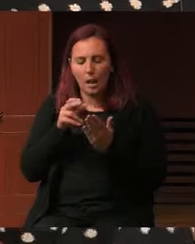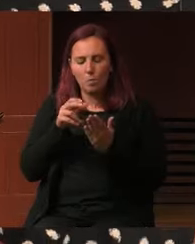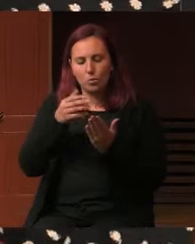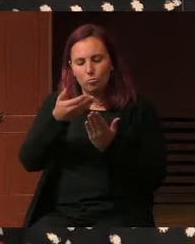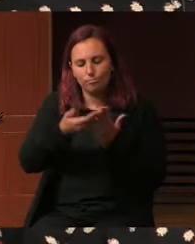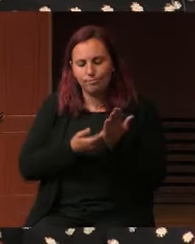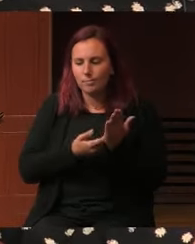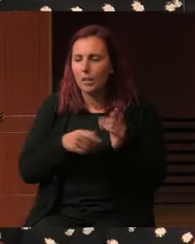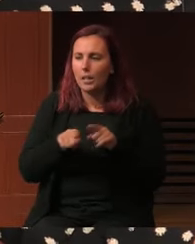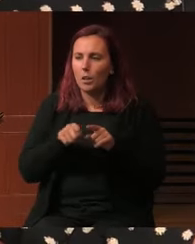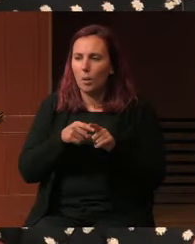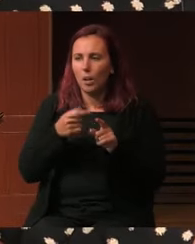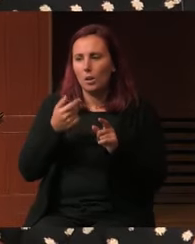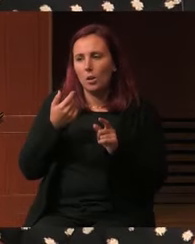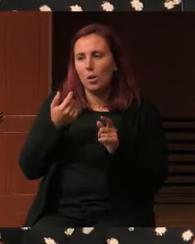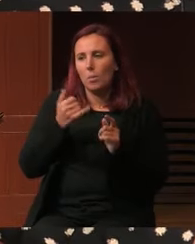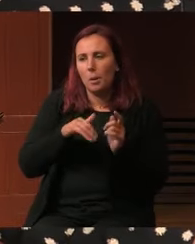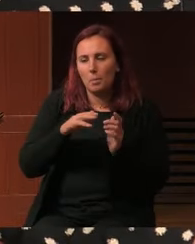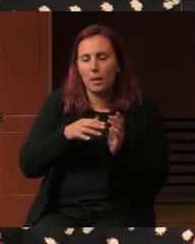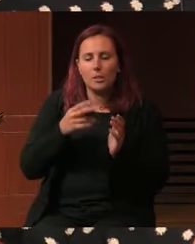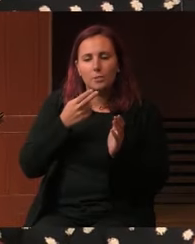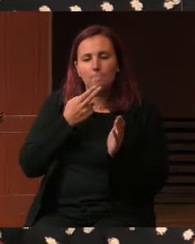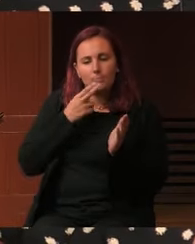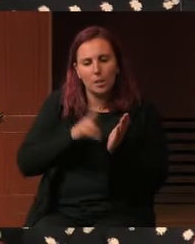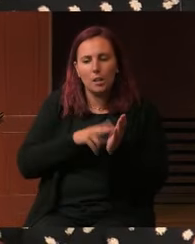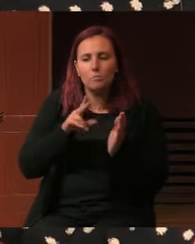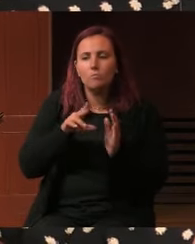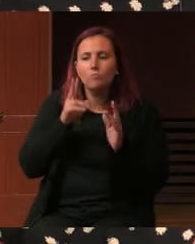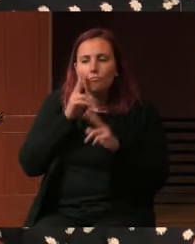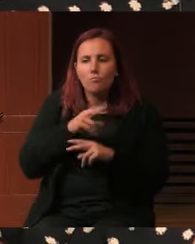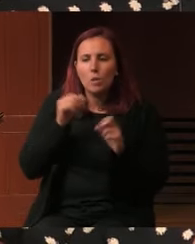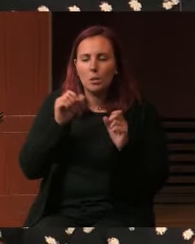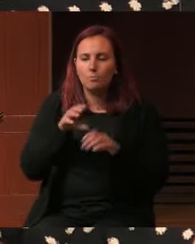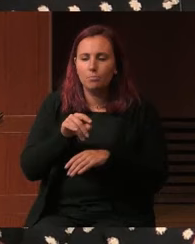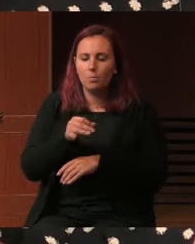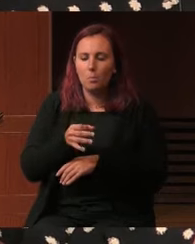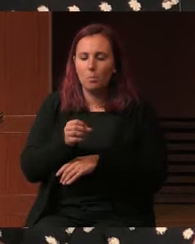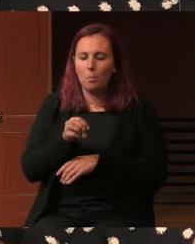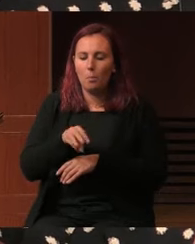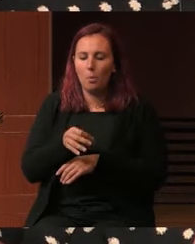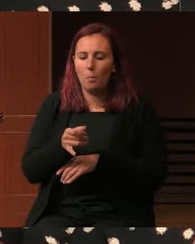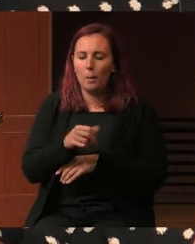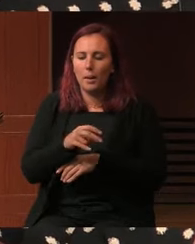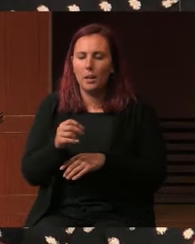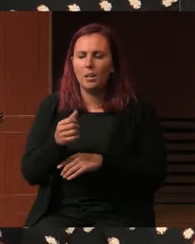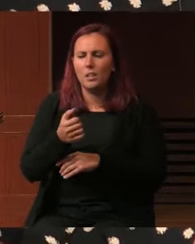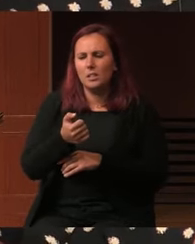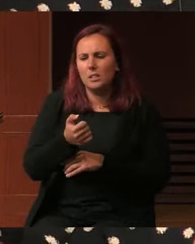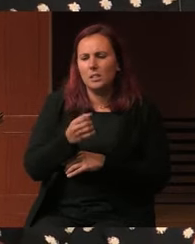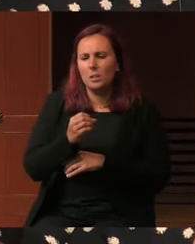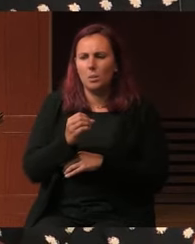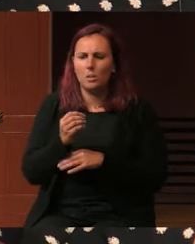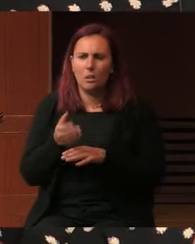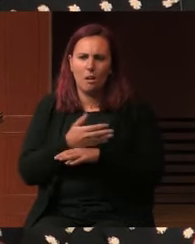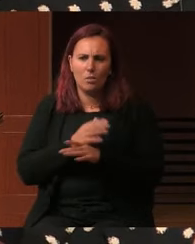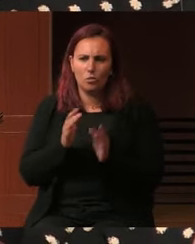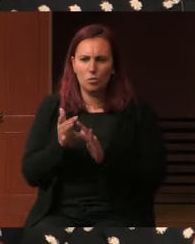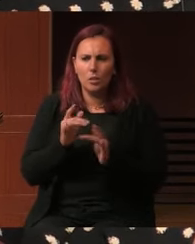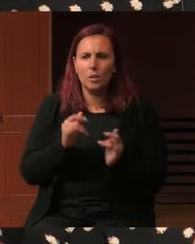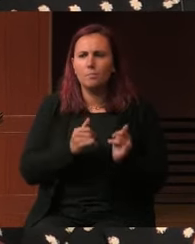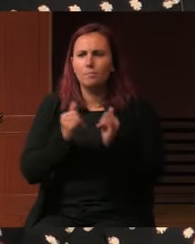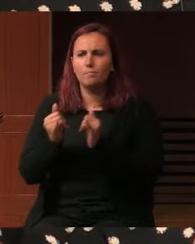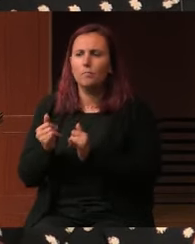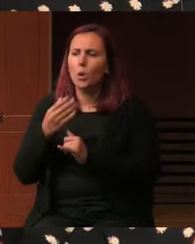é uma imagem real encontrada em Pompeia, portanto, estamos a falar de 50, 70 anos antes de Cristo, e um jovem que lê